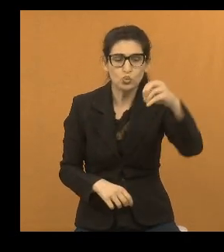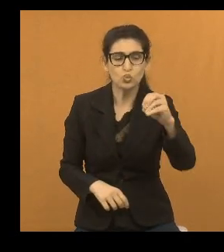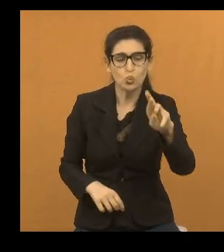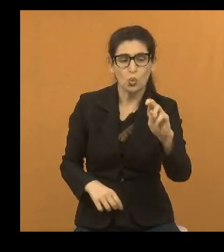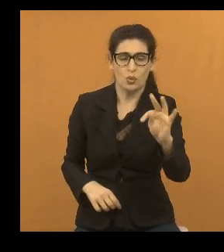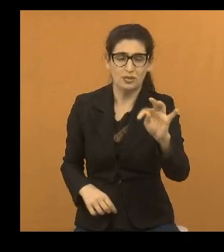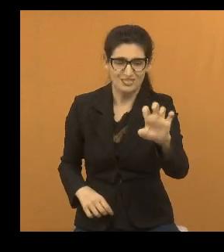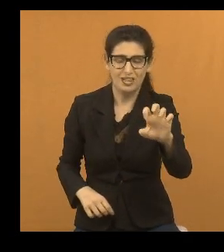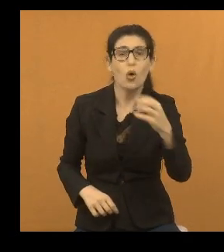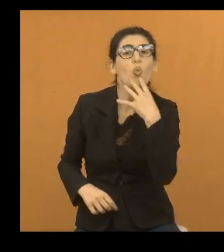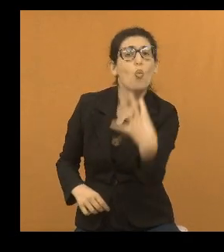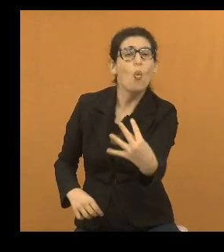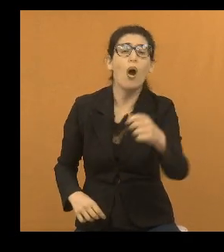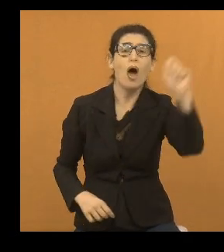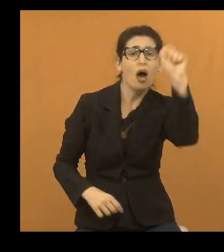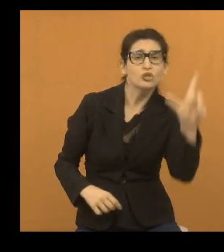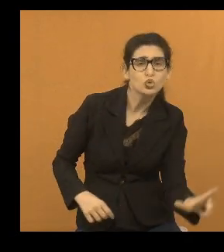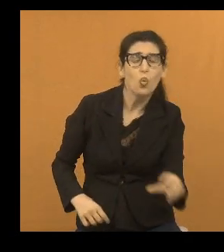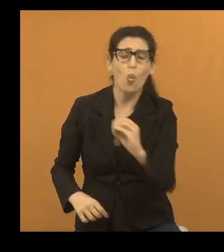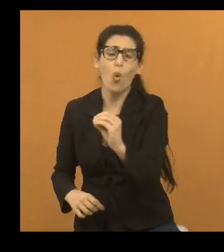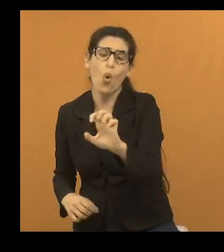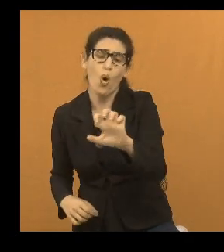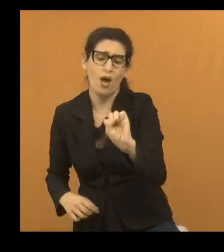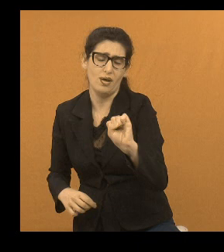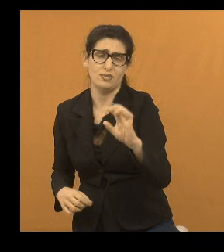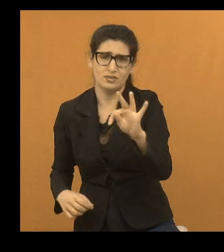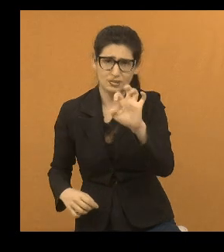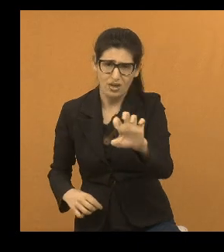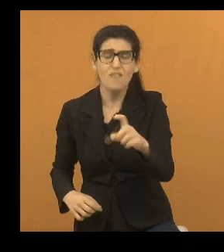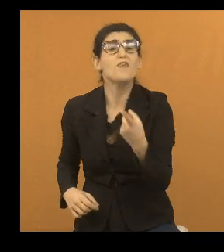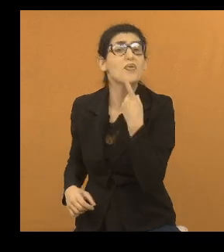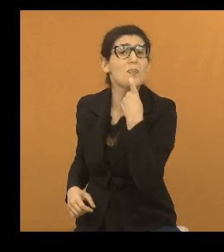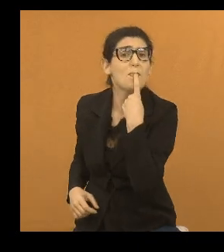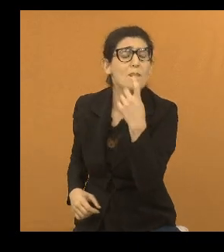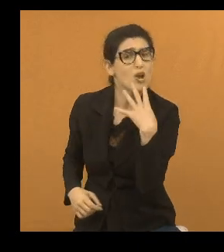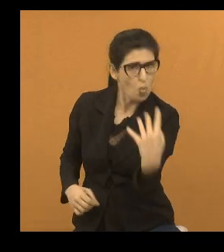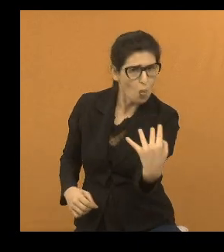azulado. Região oeste, aqui está em vermelho.